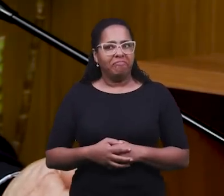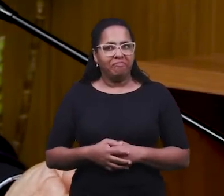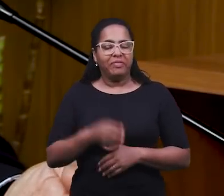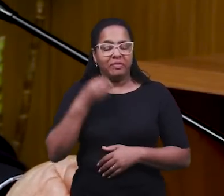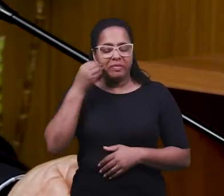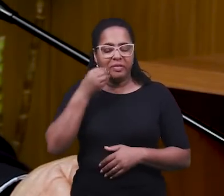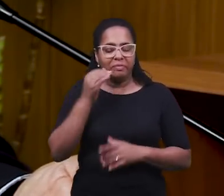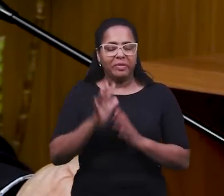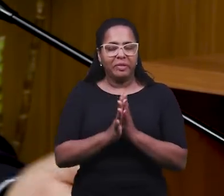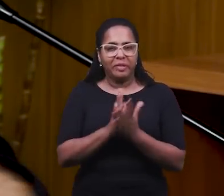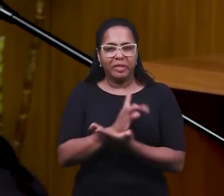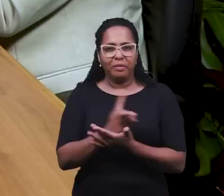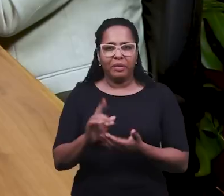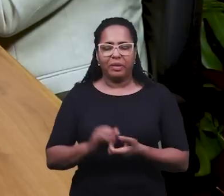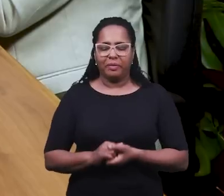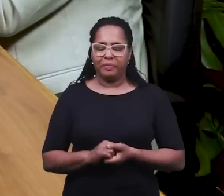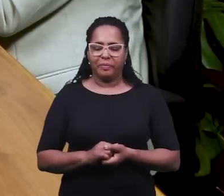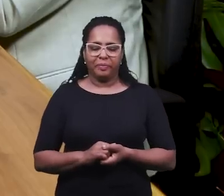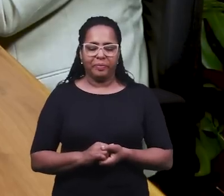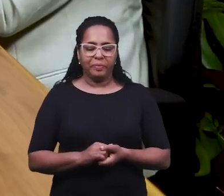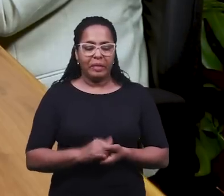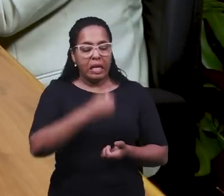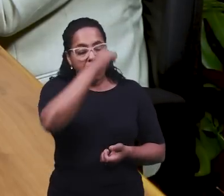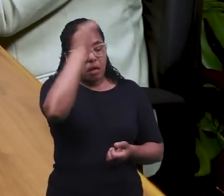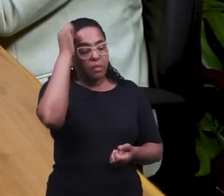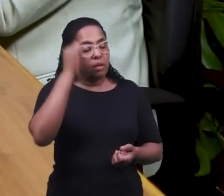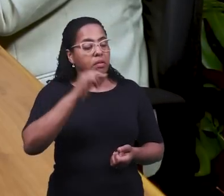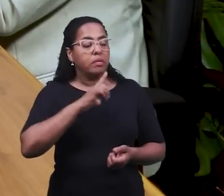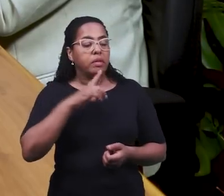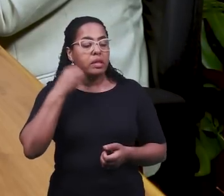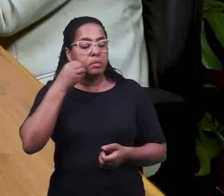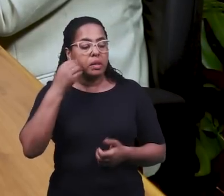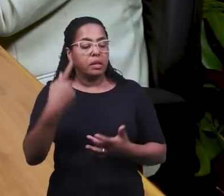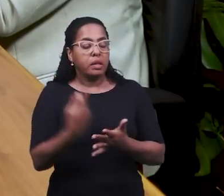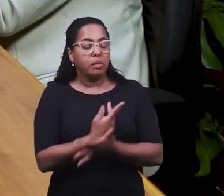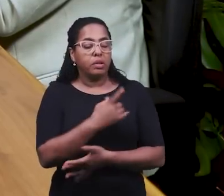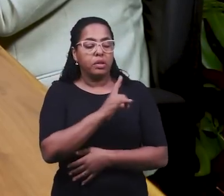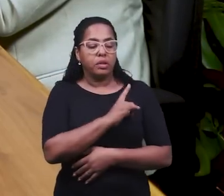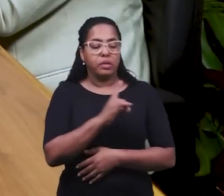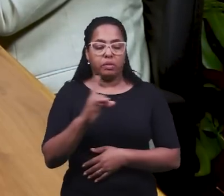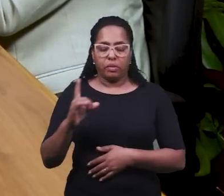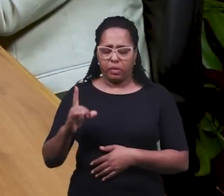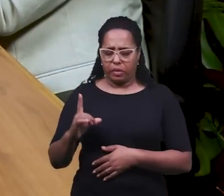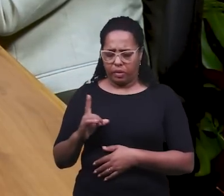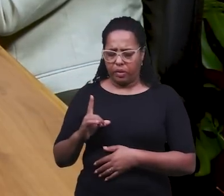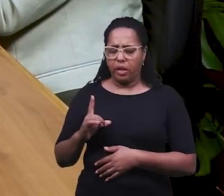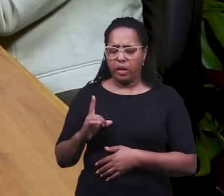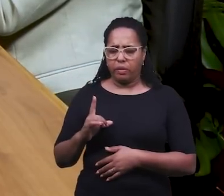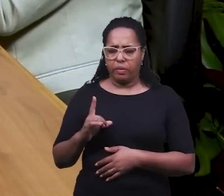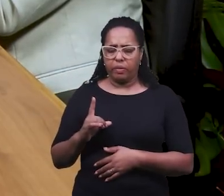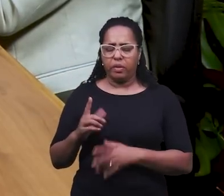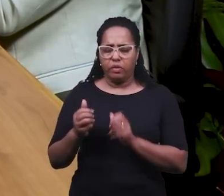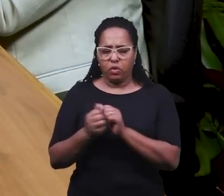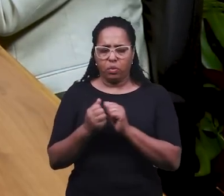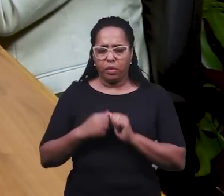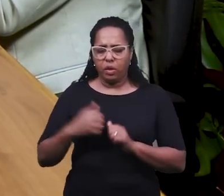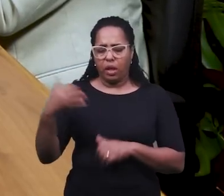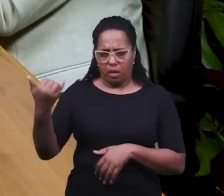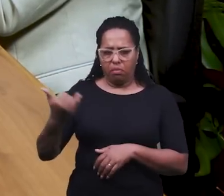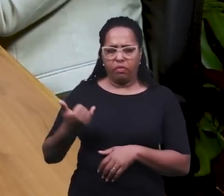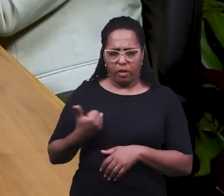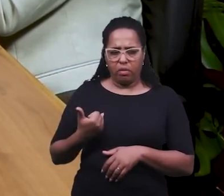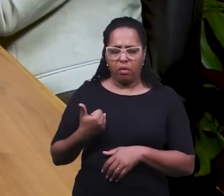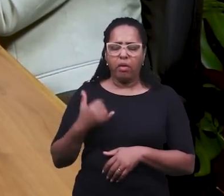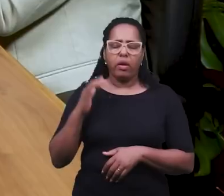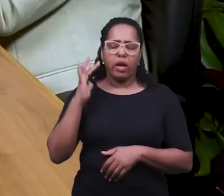experiência bíblica, né, que você vê e tudo isso. Amadeu, tem uma experiência que aconteceu com um diácono que estava comigo,